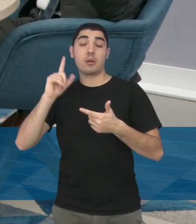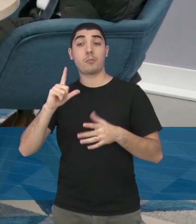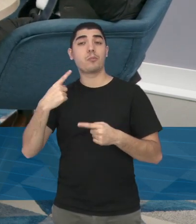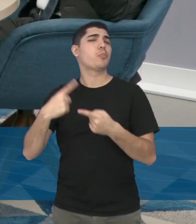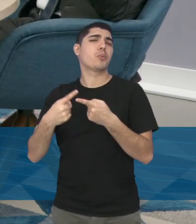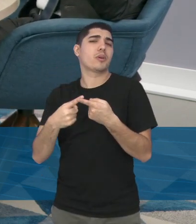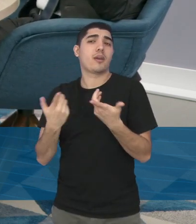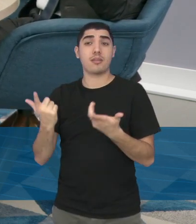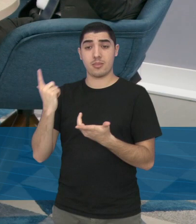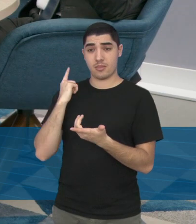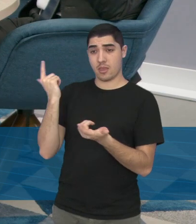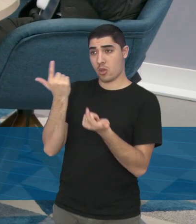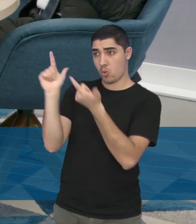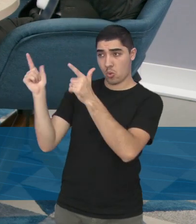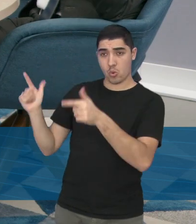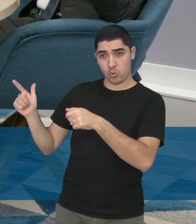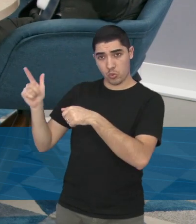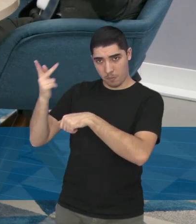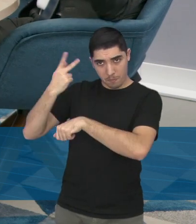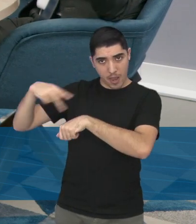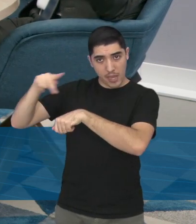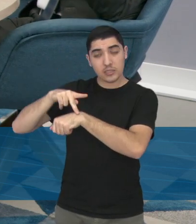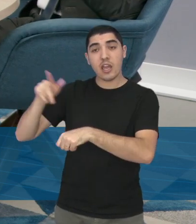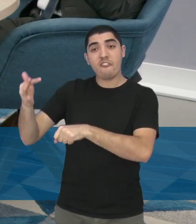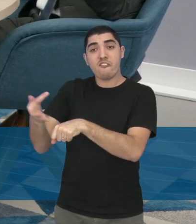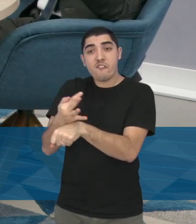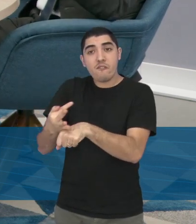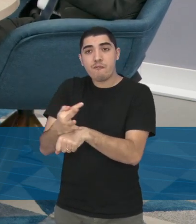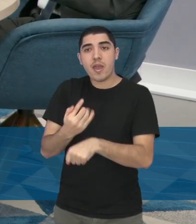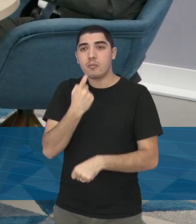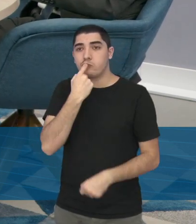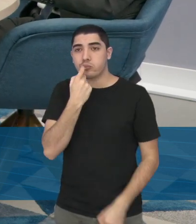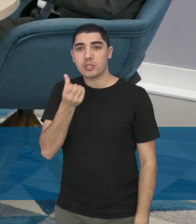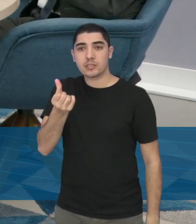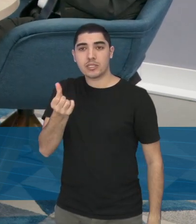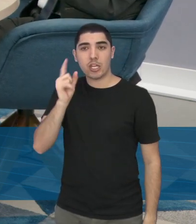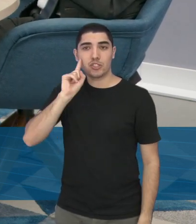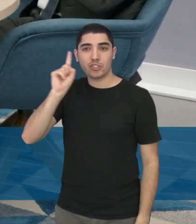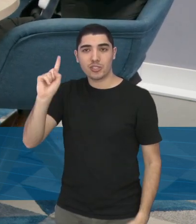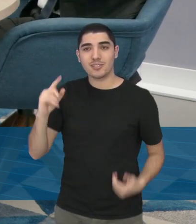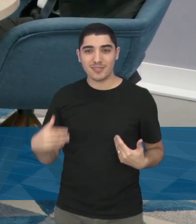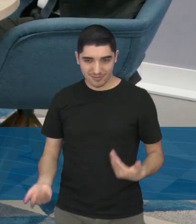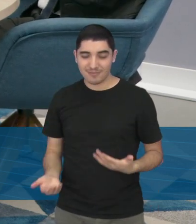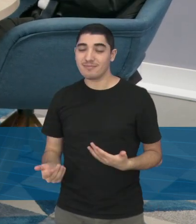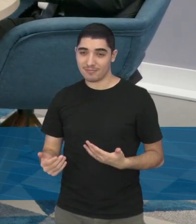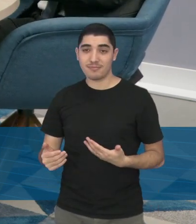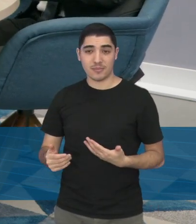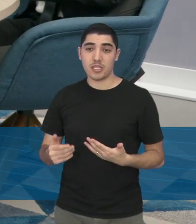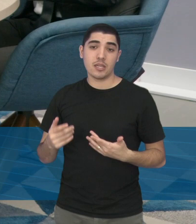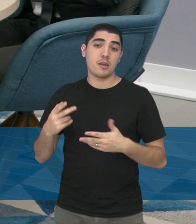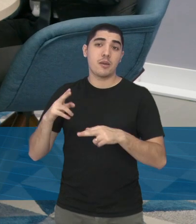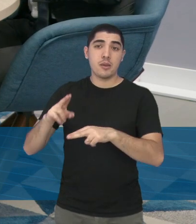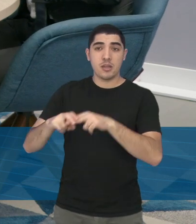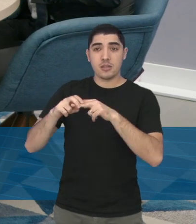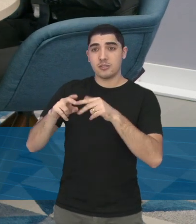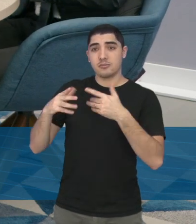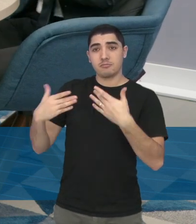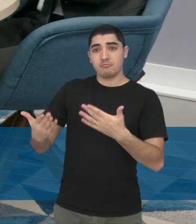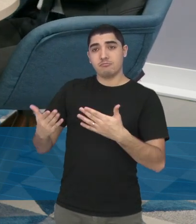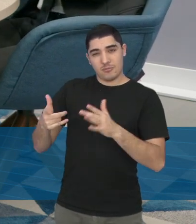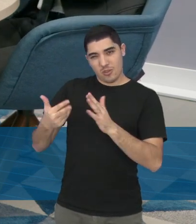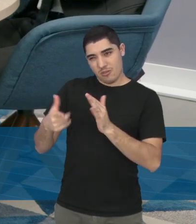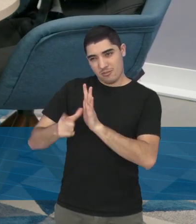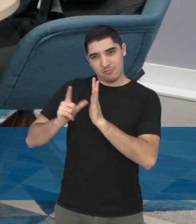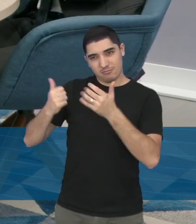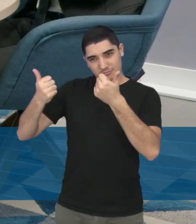Existem países que as férias são de 6 dias, sim, né? Não certo, não errado, mas são diferentes, né? Justamente para que acontecesse isso que